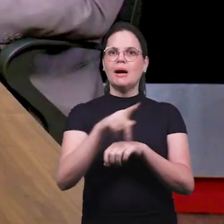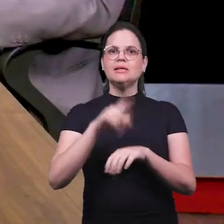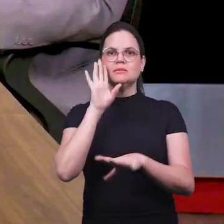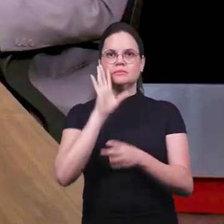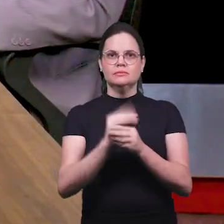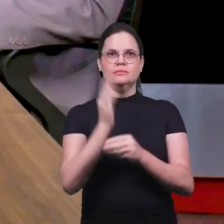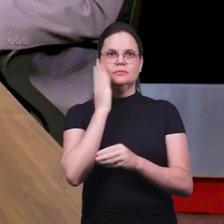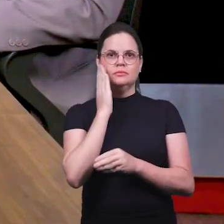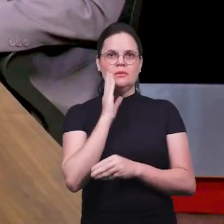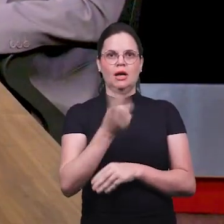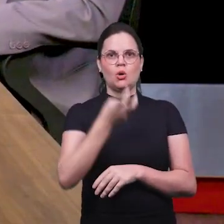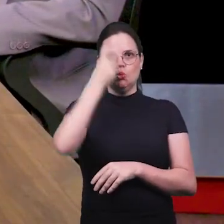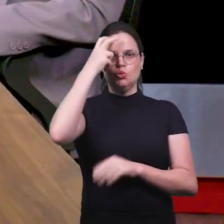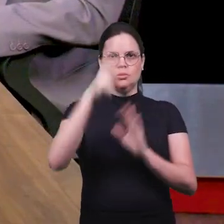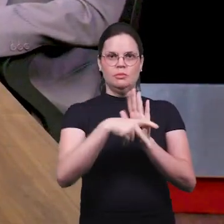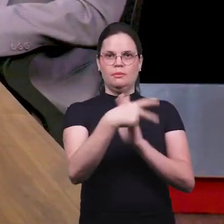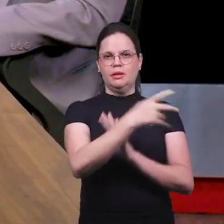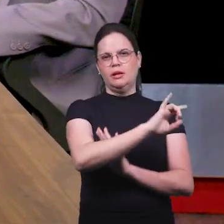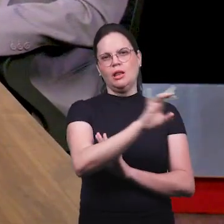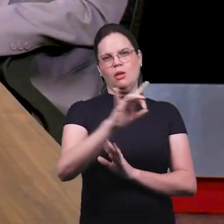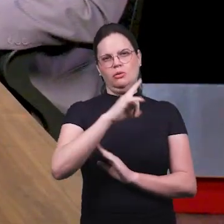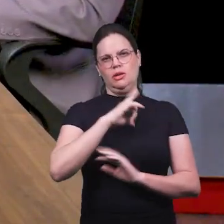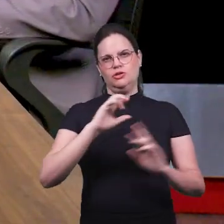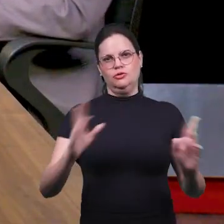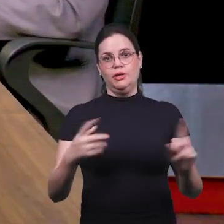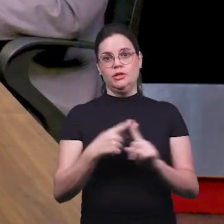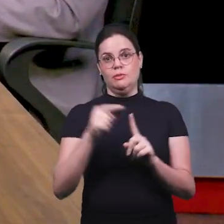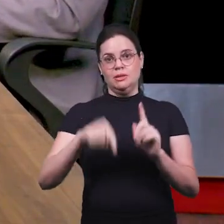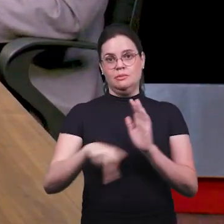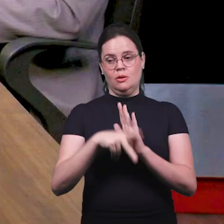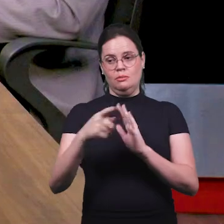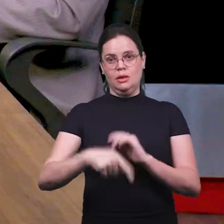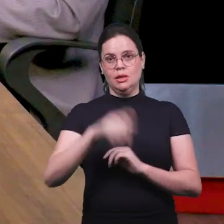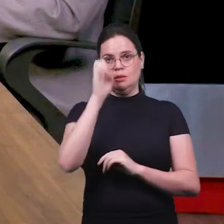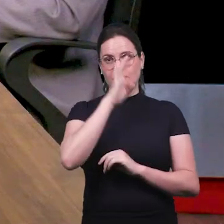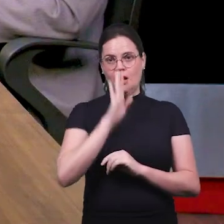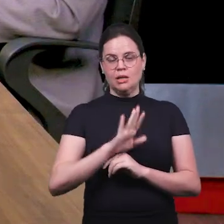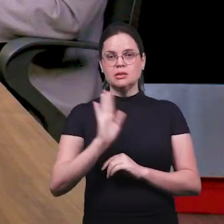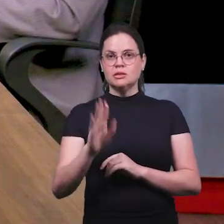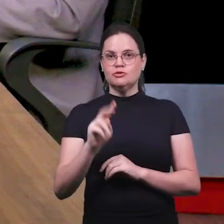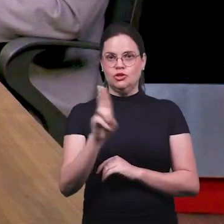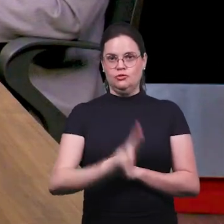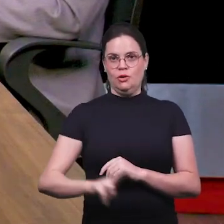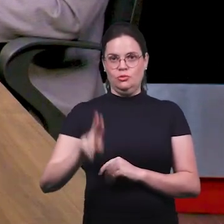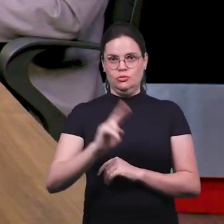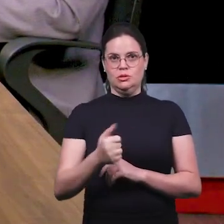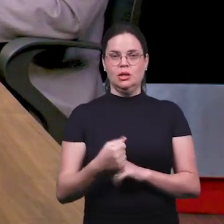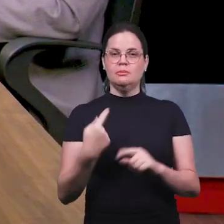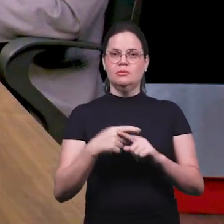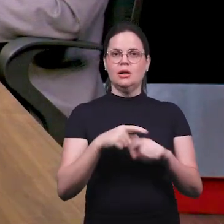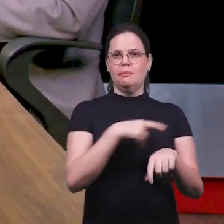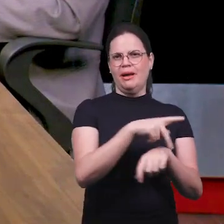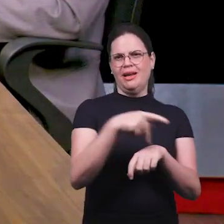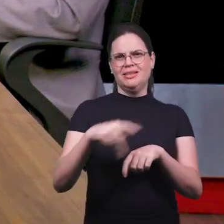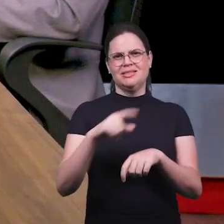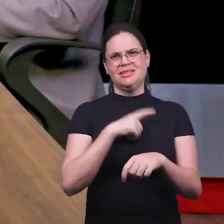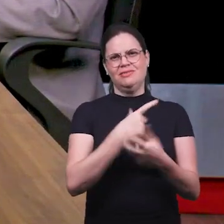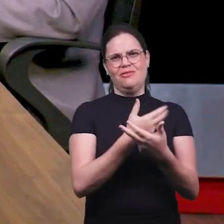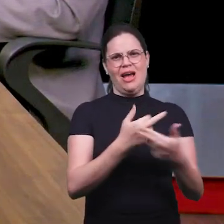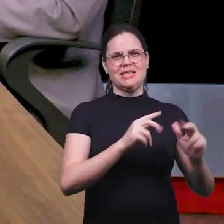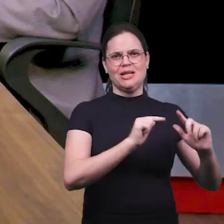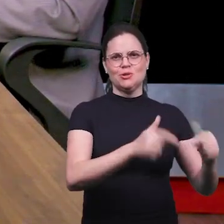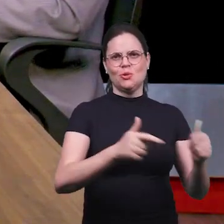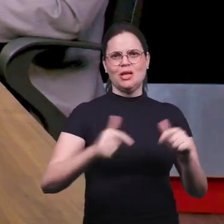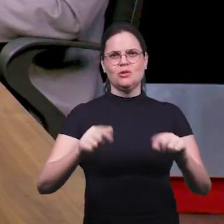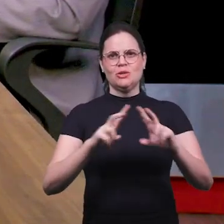de determinada cultura. Então, como produto cultural de certos países e nações, a gente vai ter variações diversas quando a gente trata